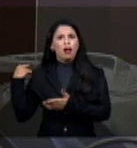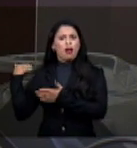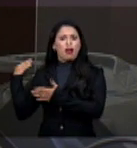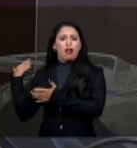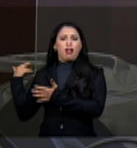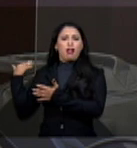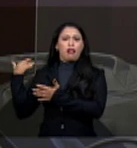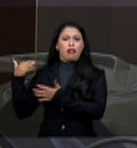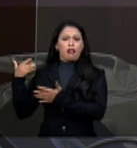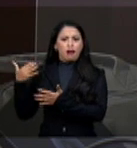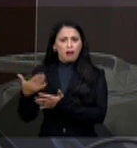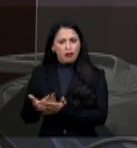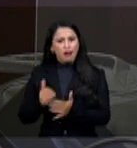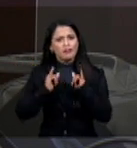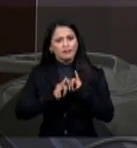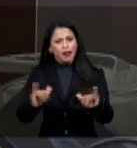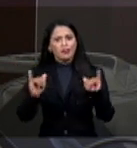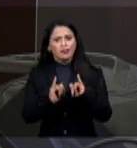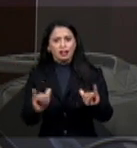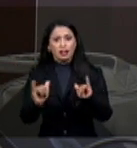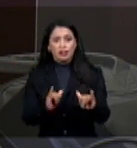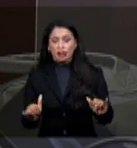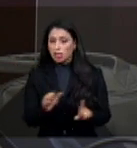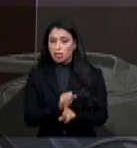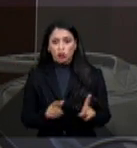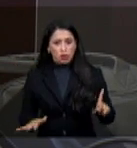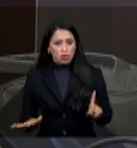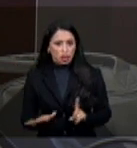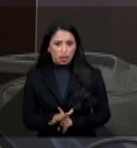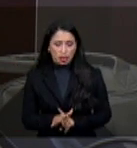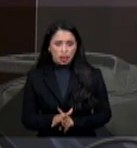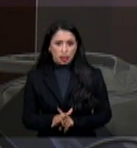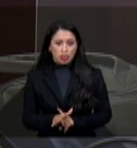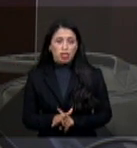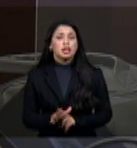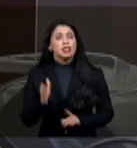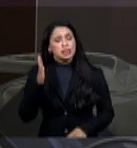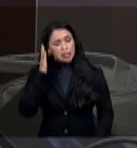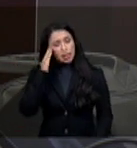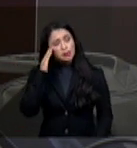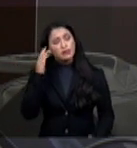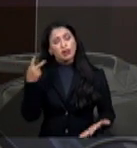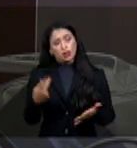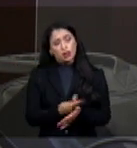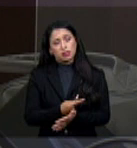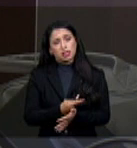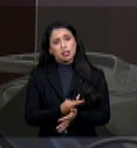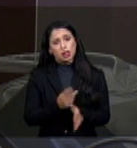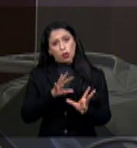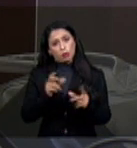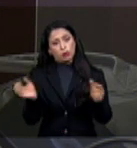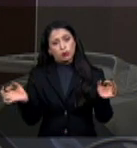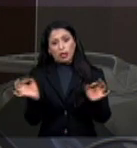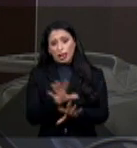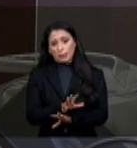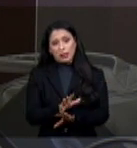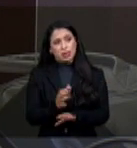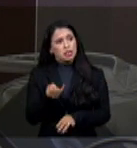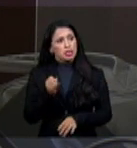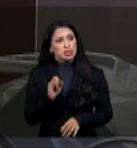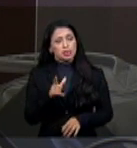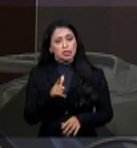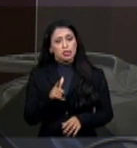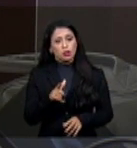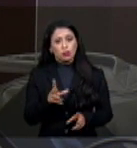que a sociedade em geral ela não vai conseguir adiar o fim do mundo se não valorizar e se não escutar o que nós,